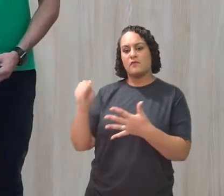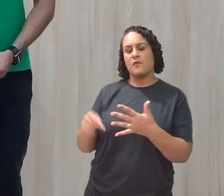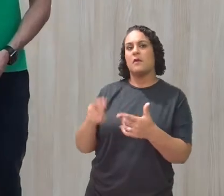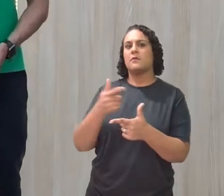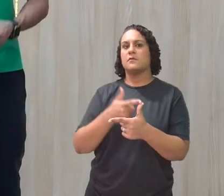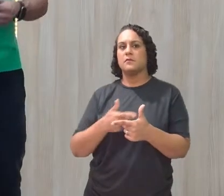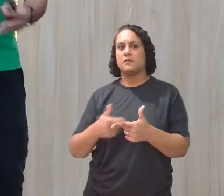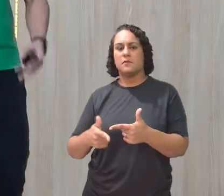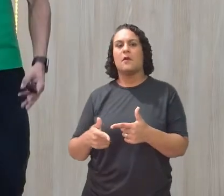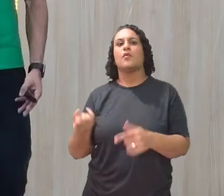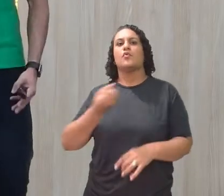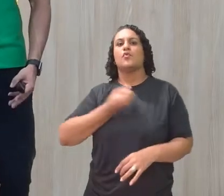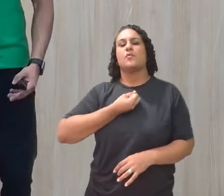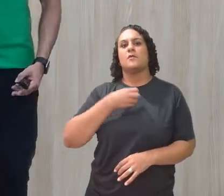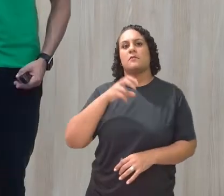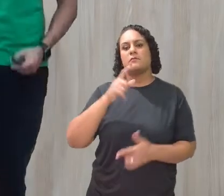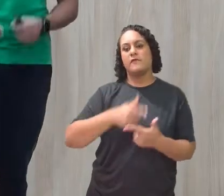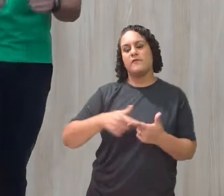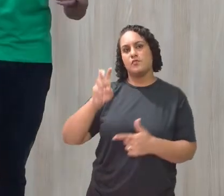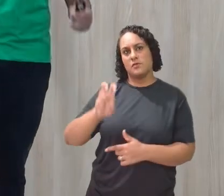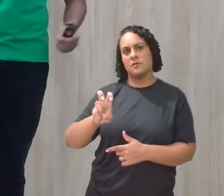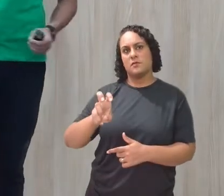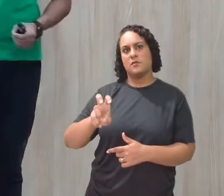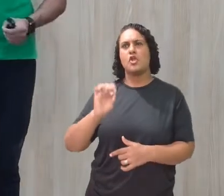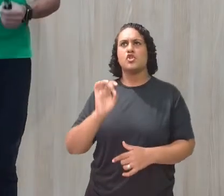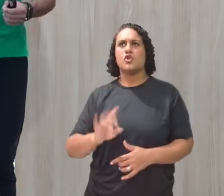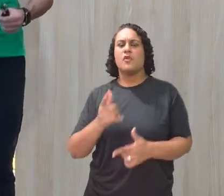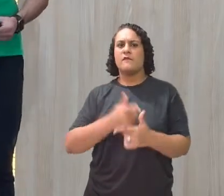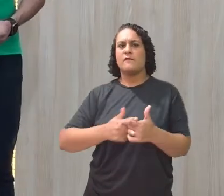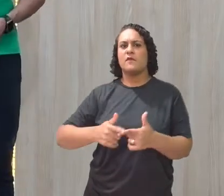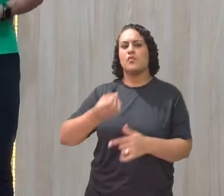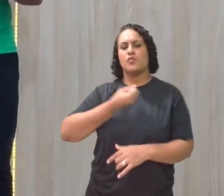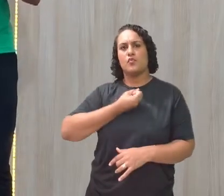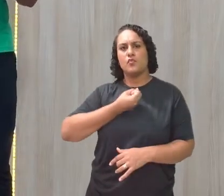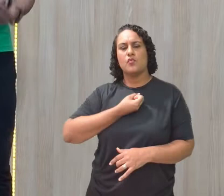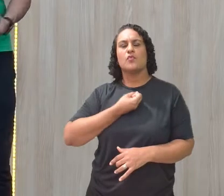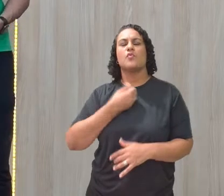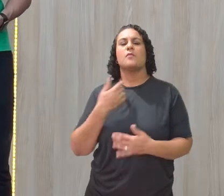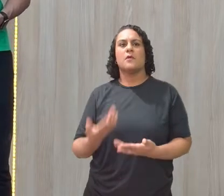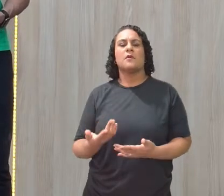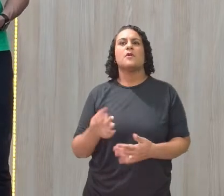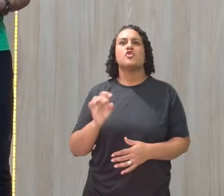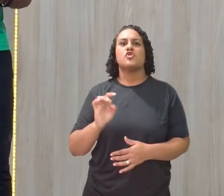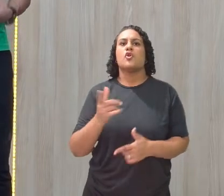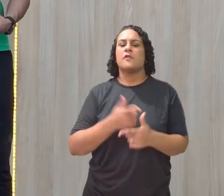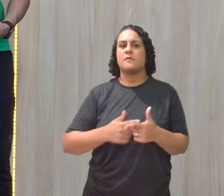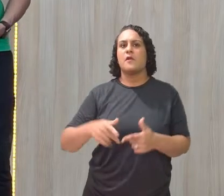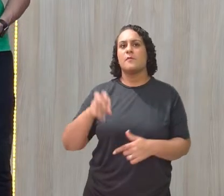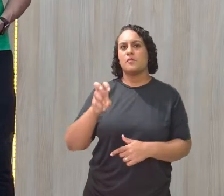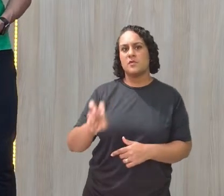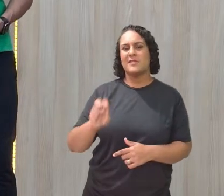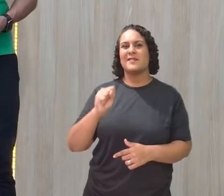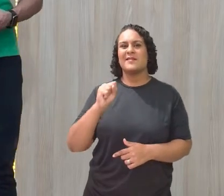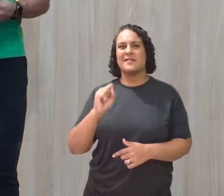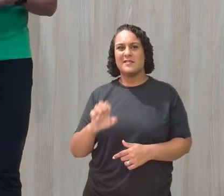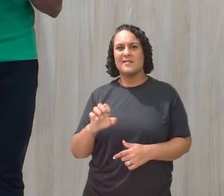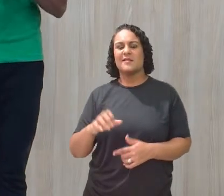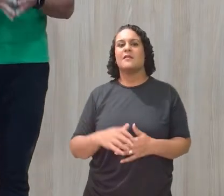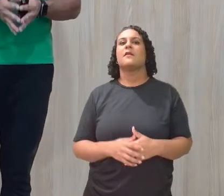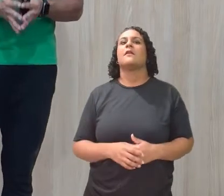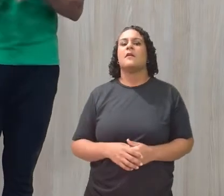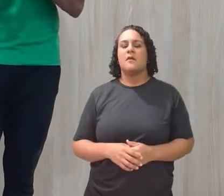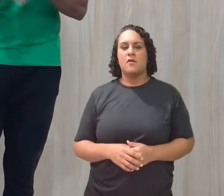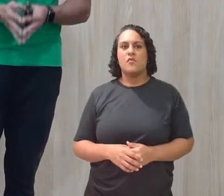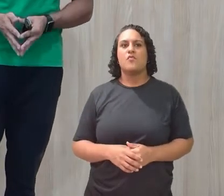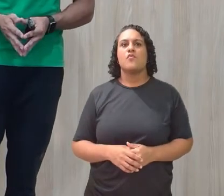divisibilidade aí de um número por 5, certo? Então a gente só pode dividir um número, certo? O número ele só é divisível por 5 quando o